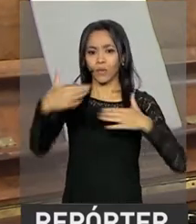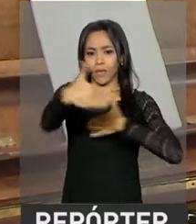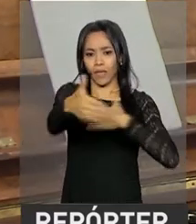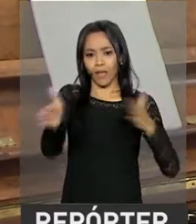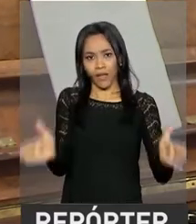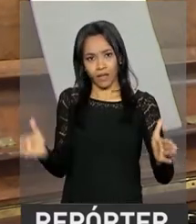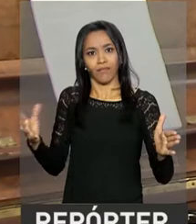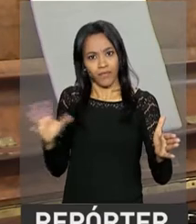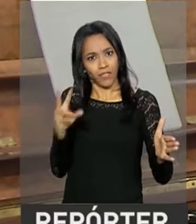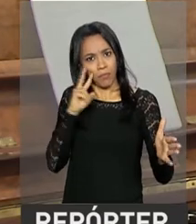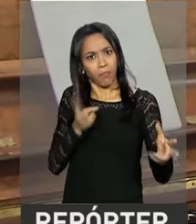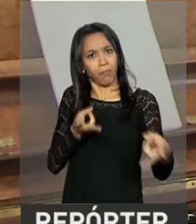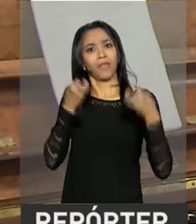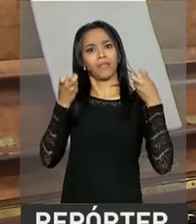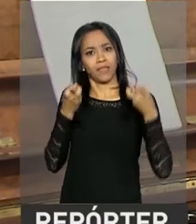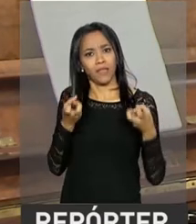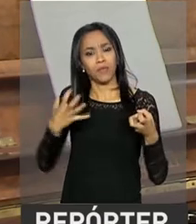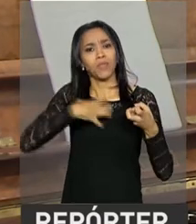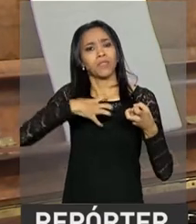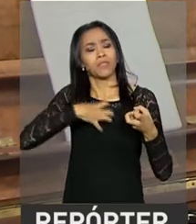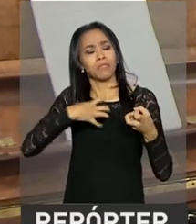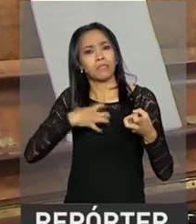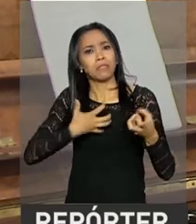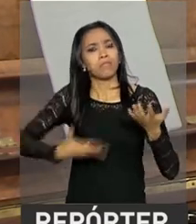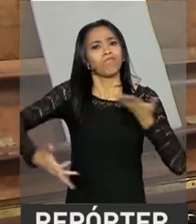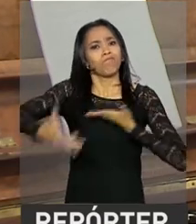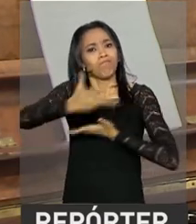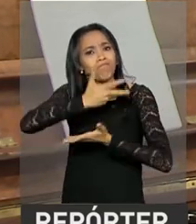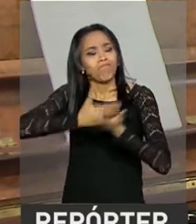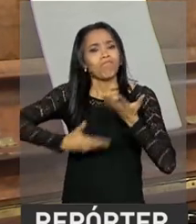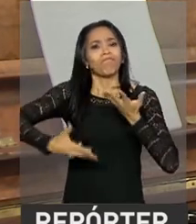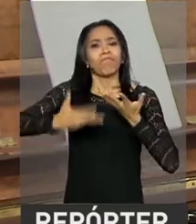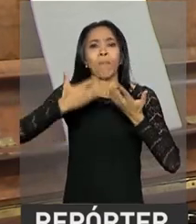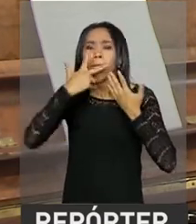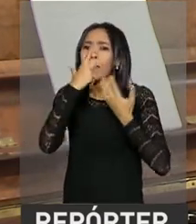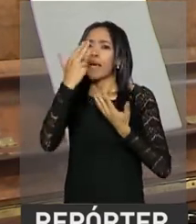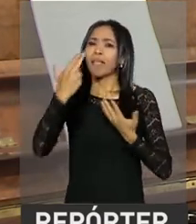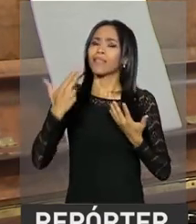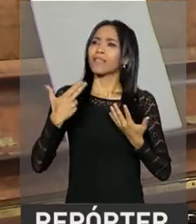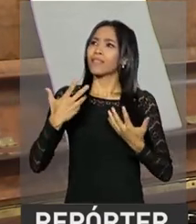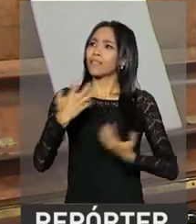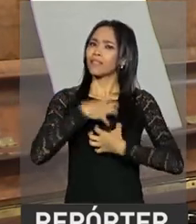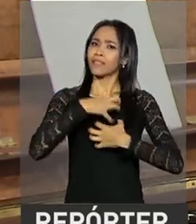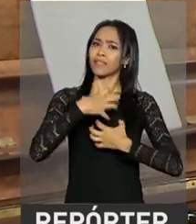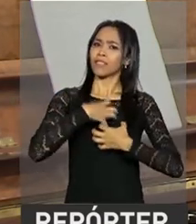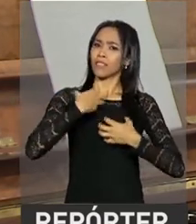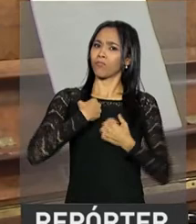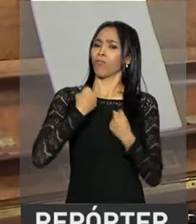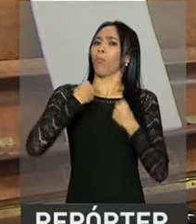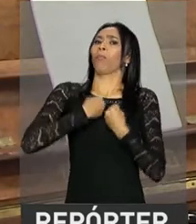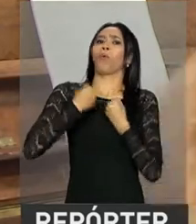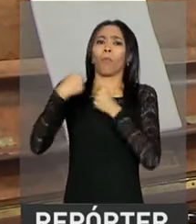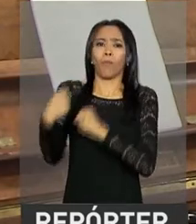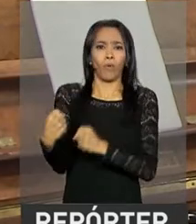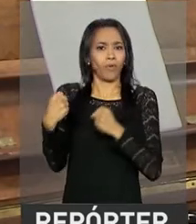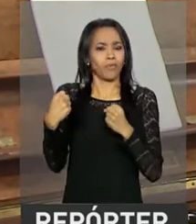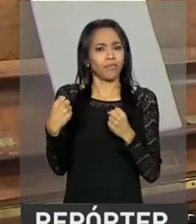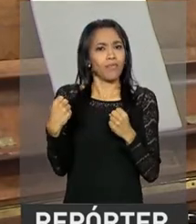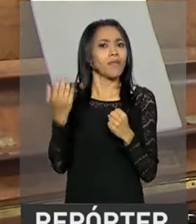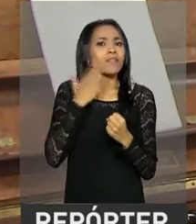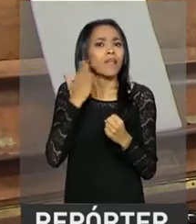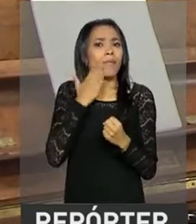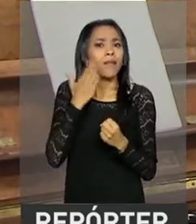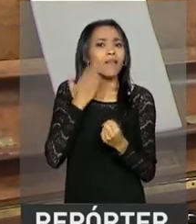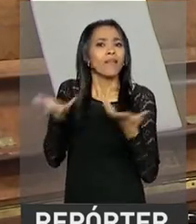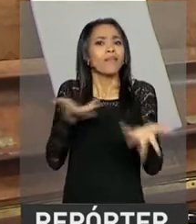acontecer fortalece parece que dá o empoderamento aos pacientes até para lidar